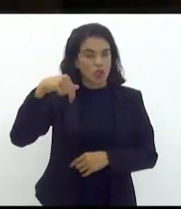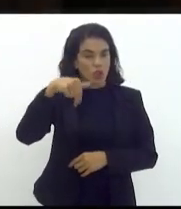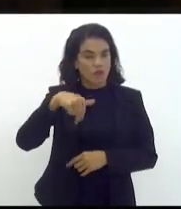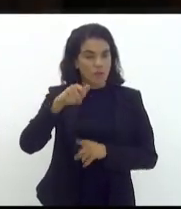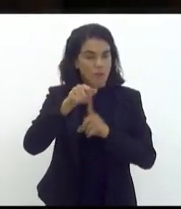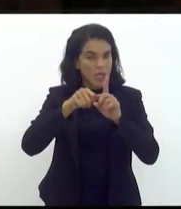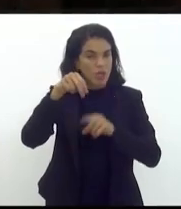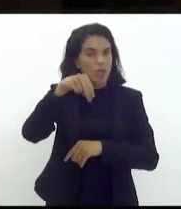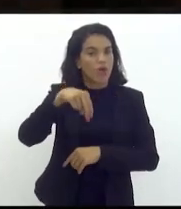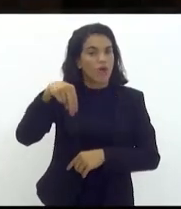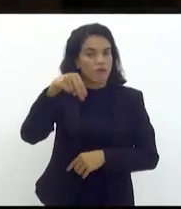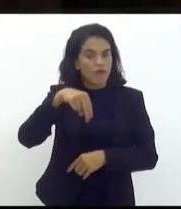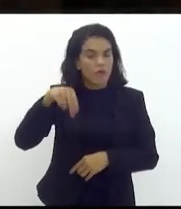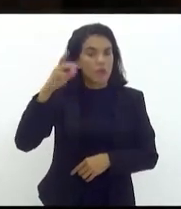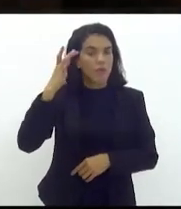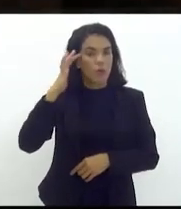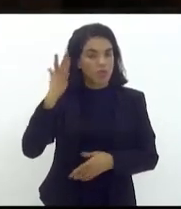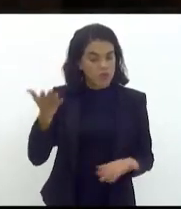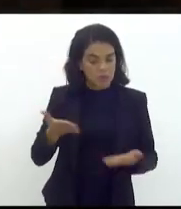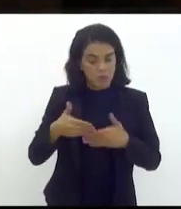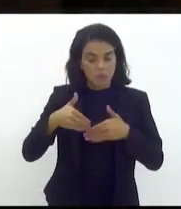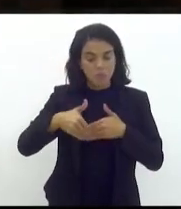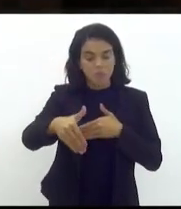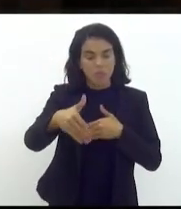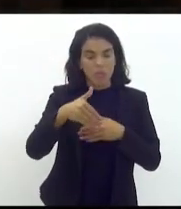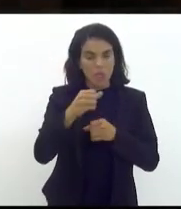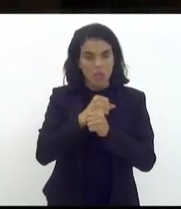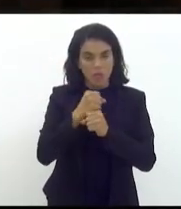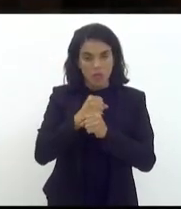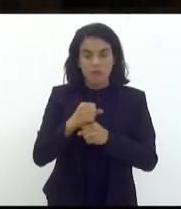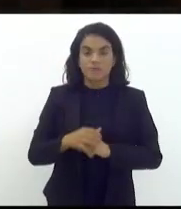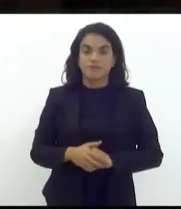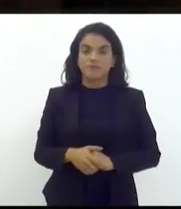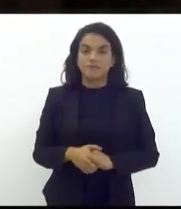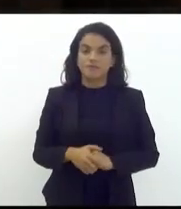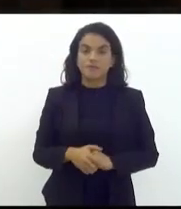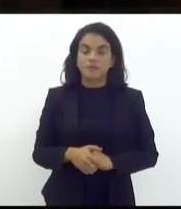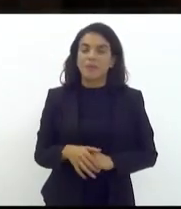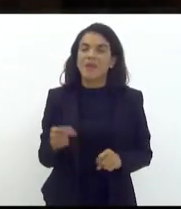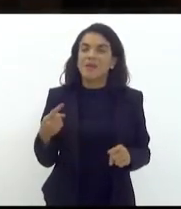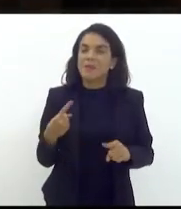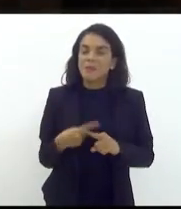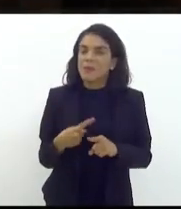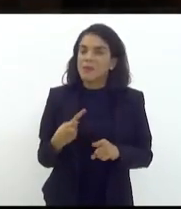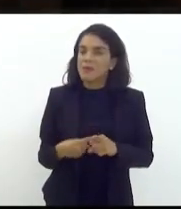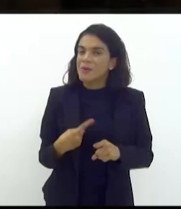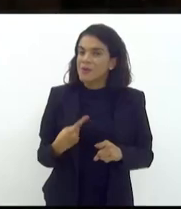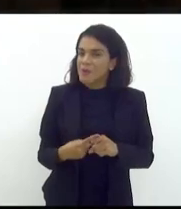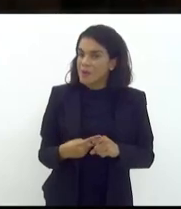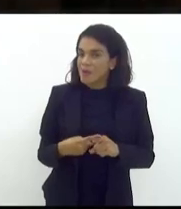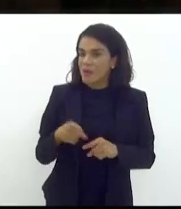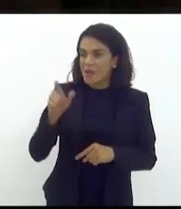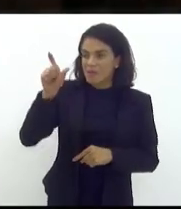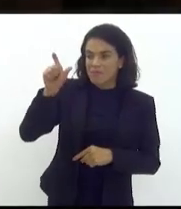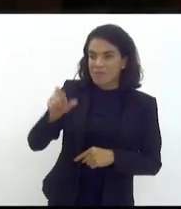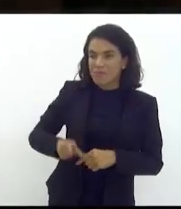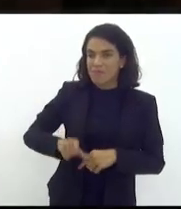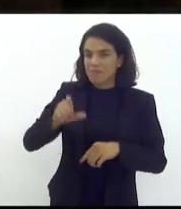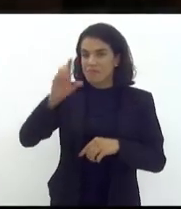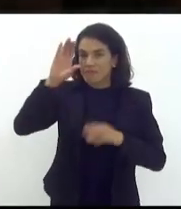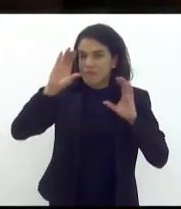antes do preto em novembro desse ano E por que esse cidadão